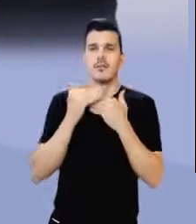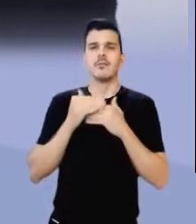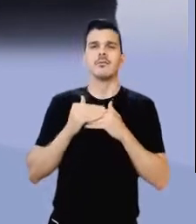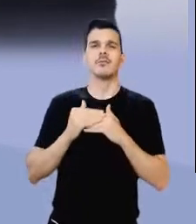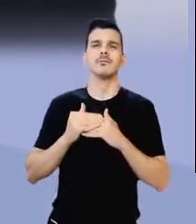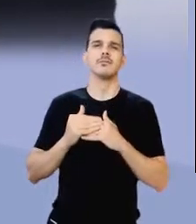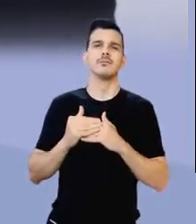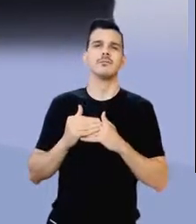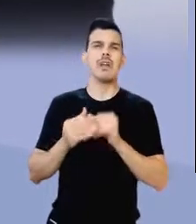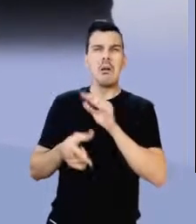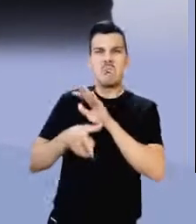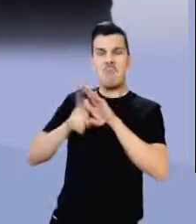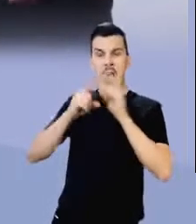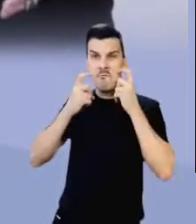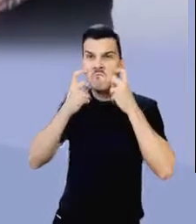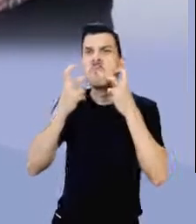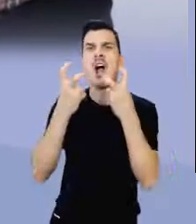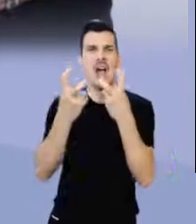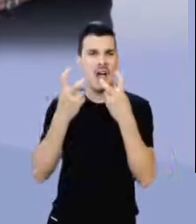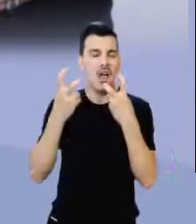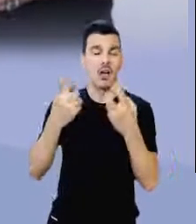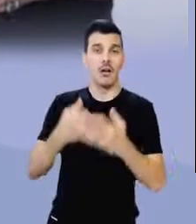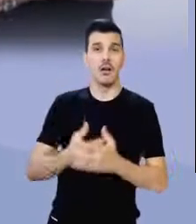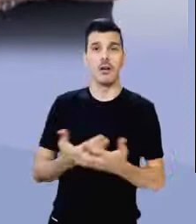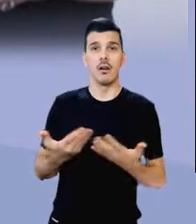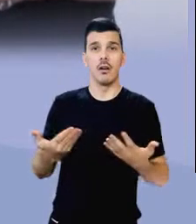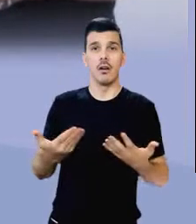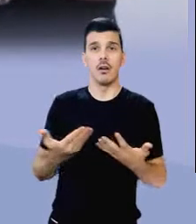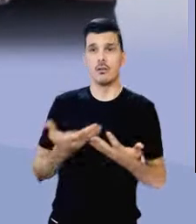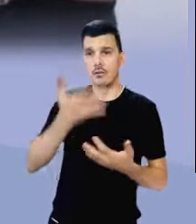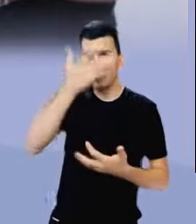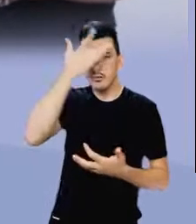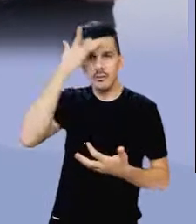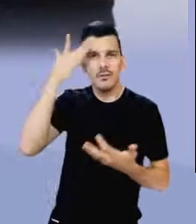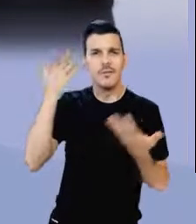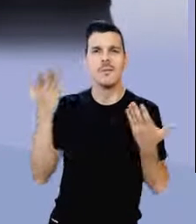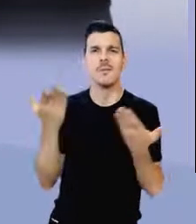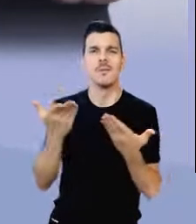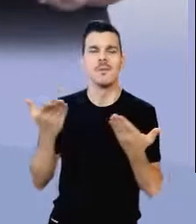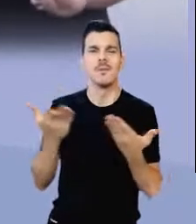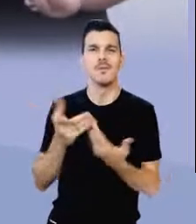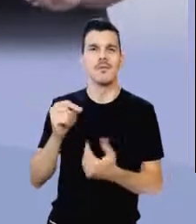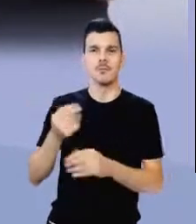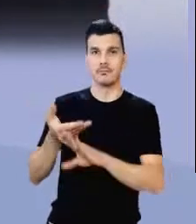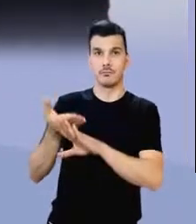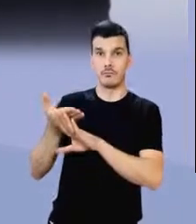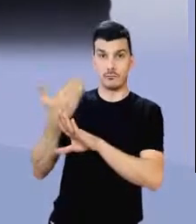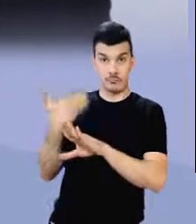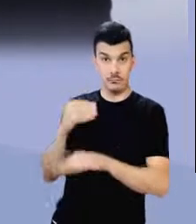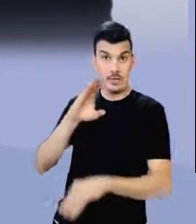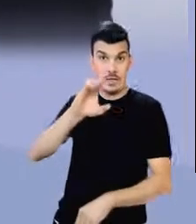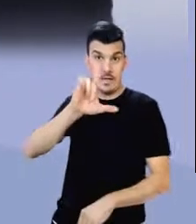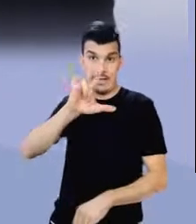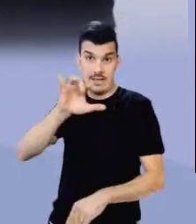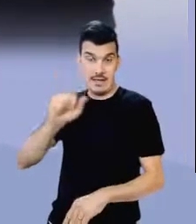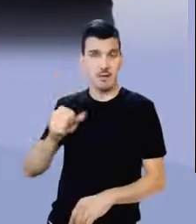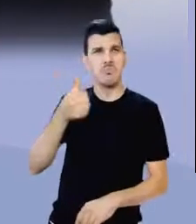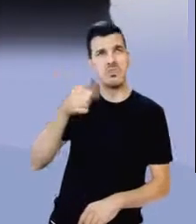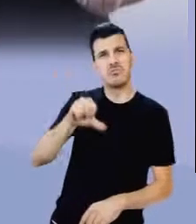esses olhos tristes. Mas as pessoas hoje, na época da Cecília,